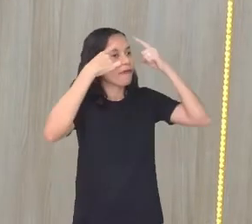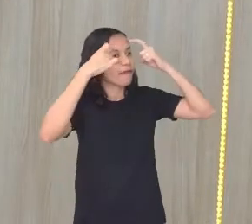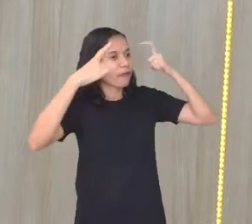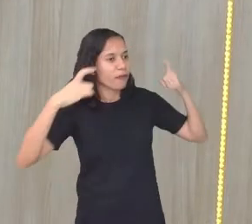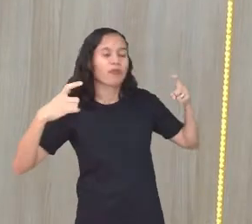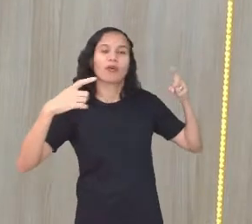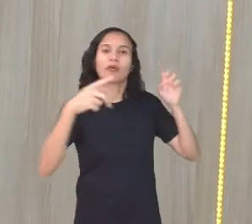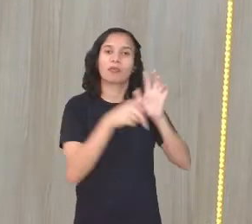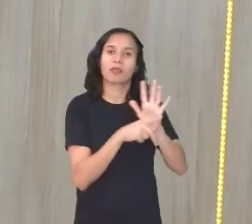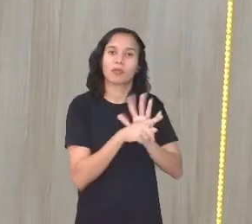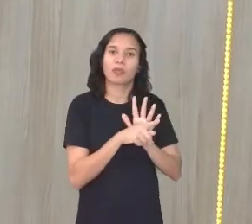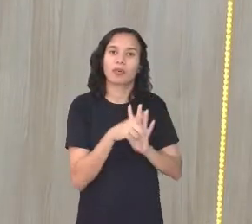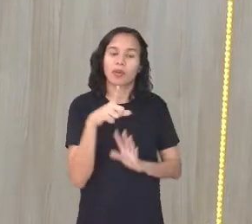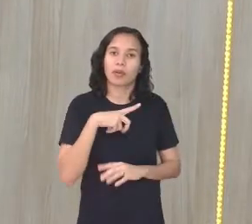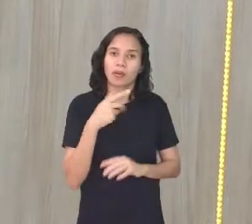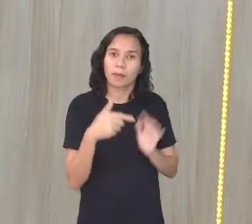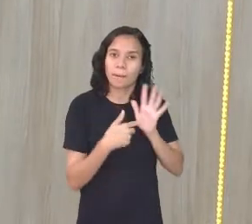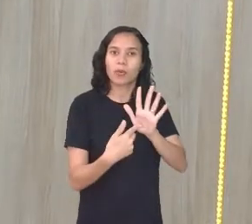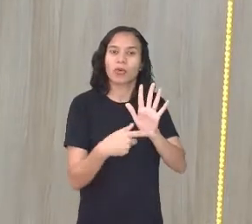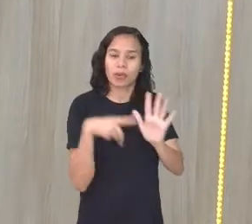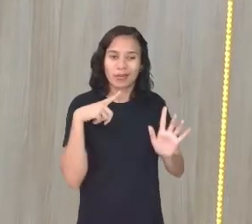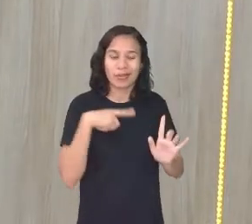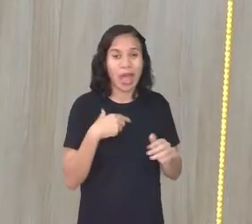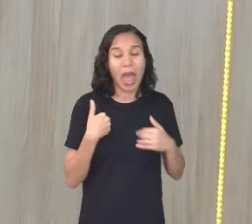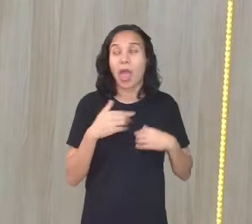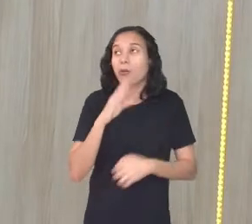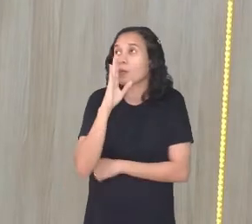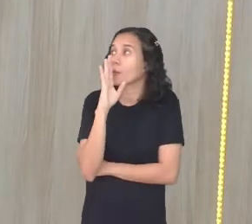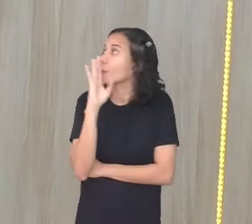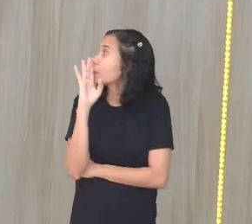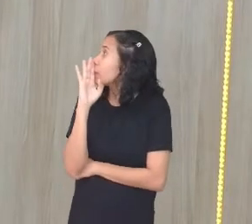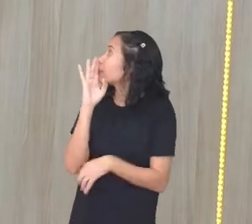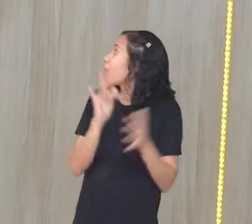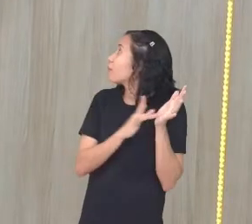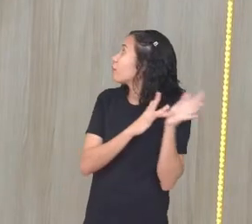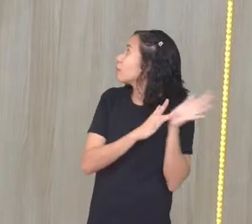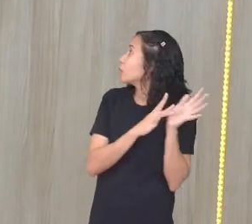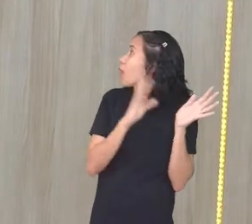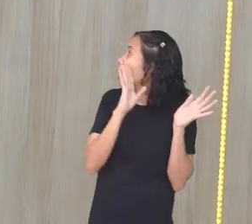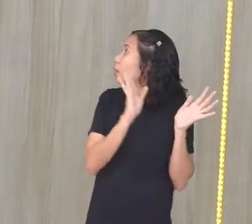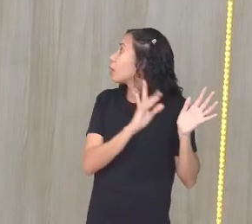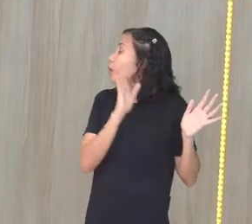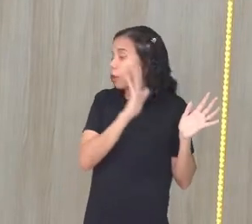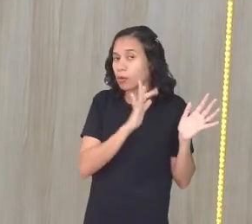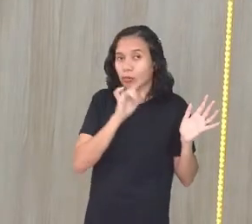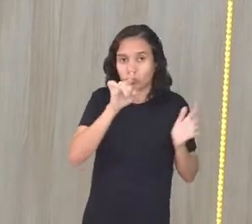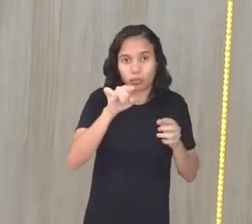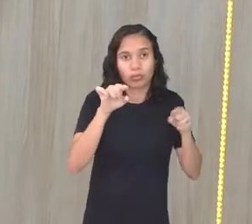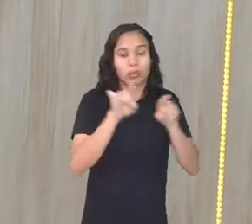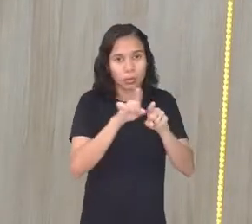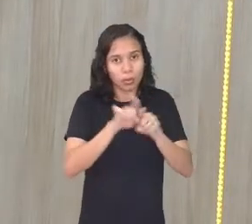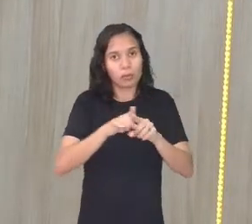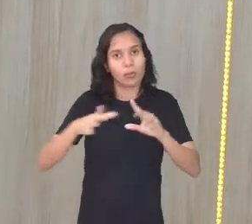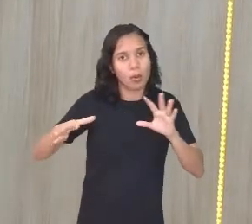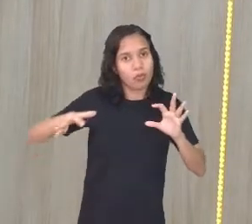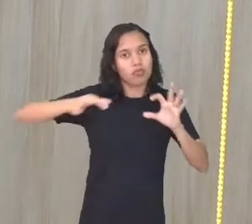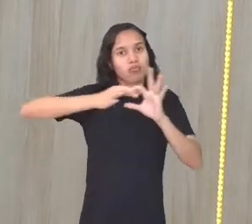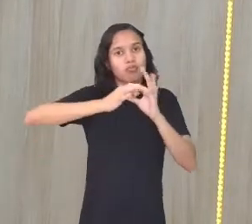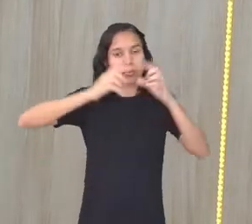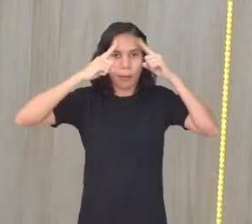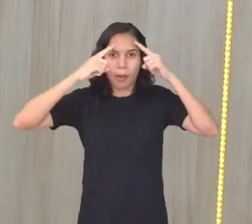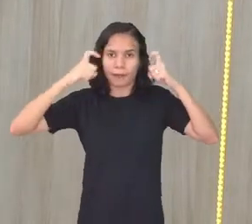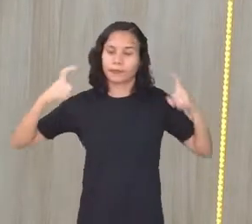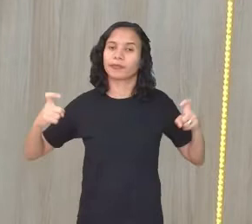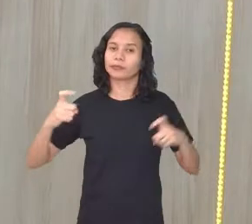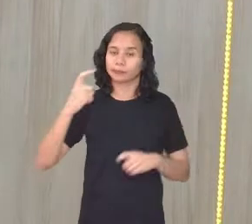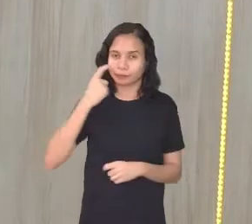ali, tem um indício de agressão e não faz nada, você também está contribuindo para essa